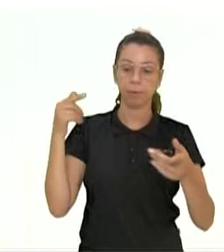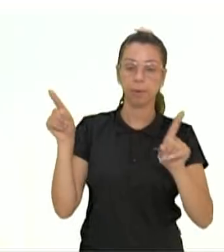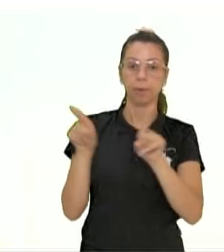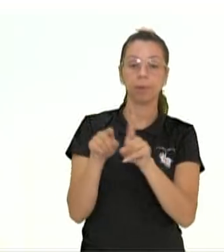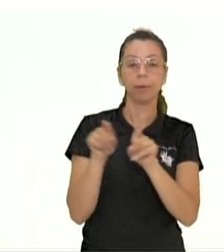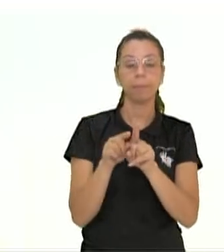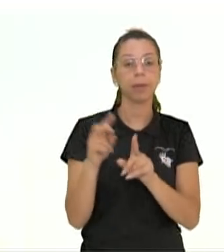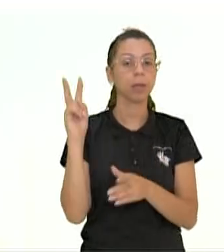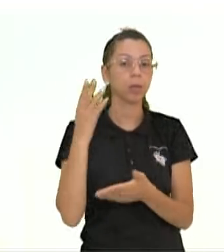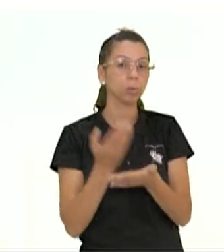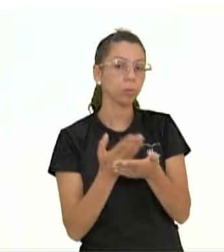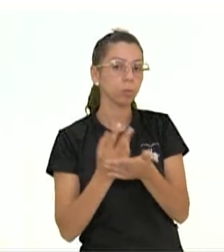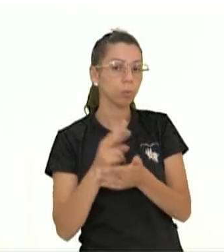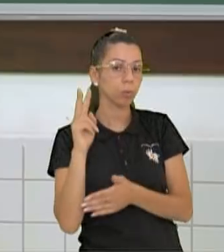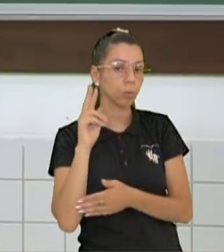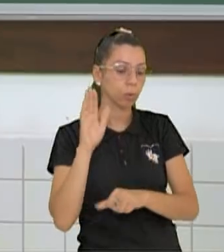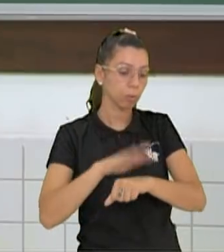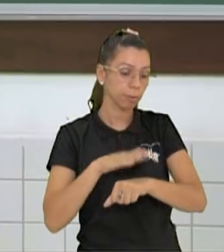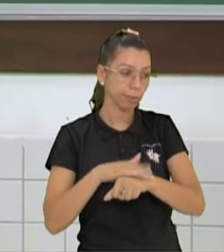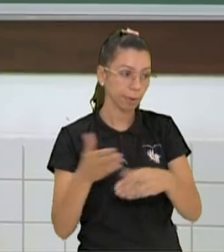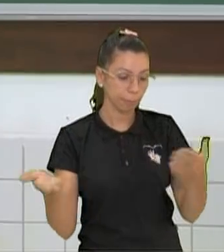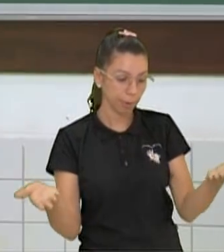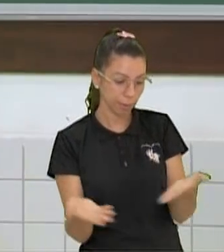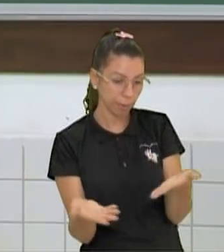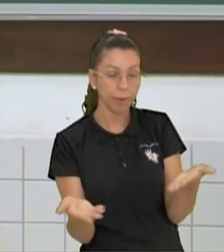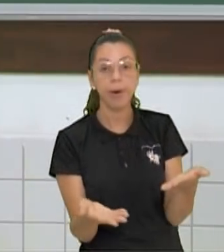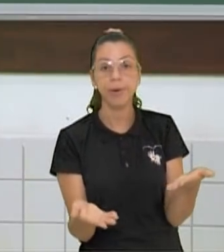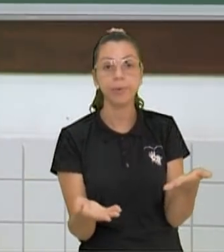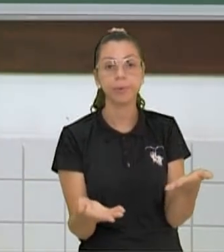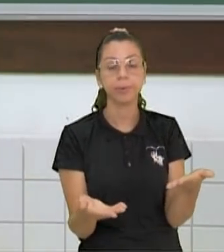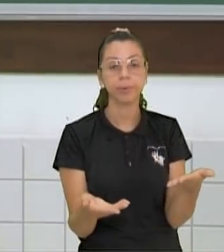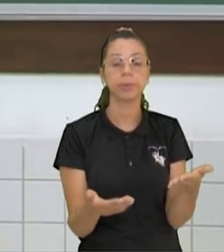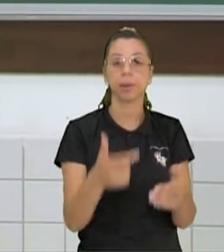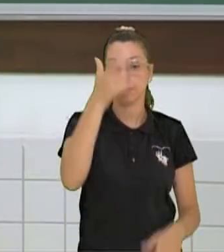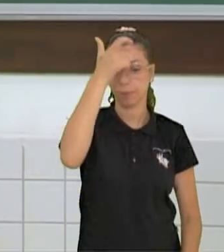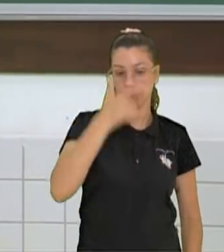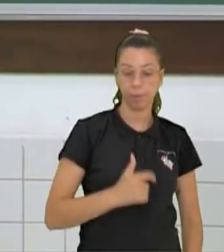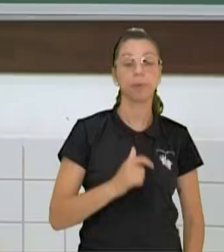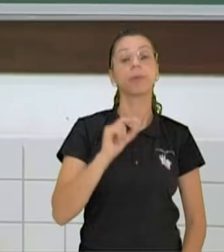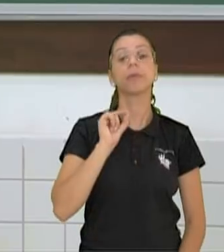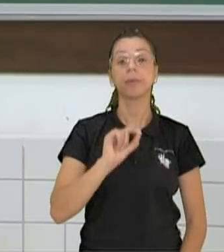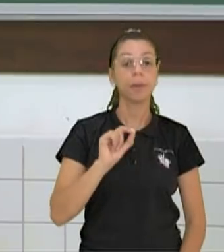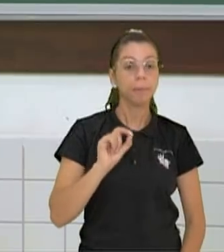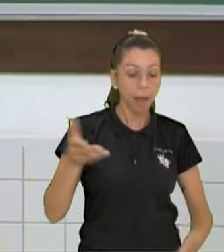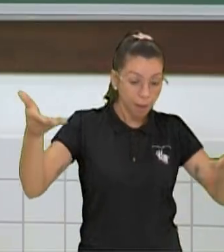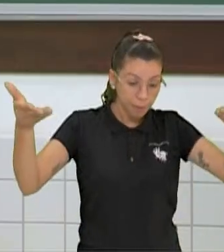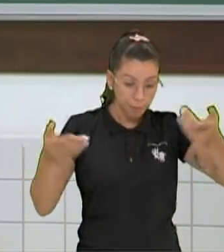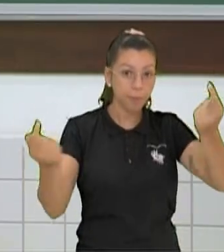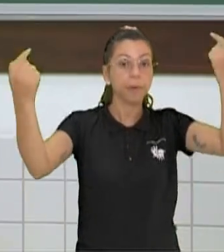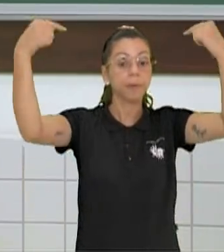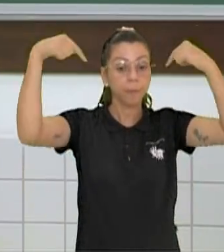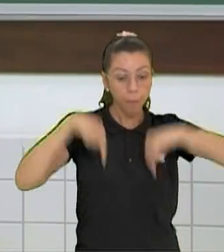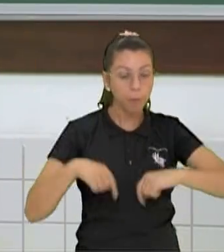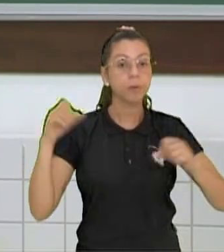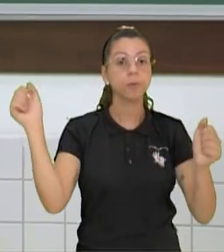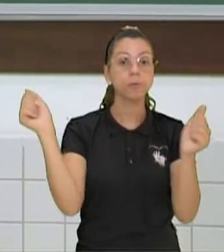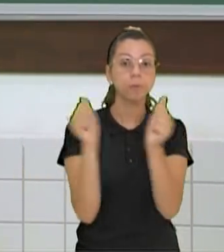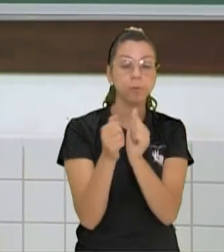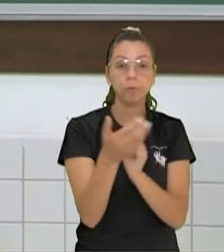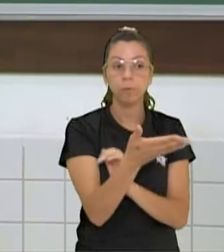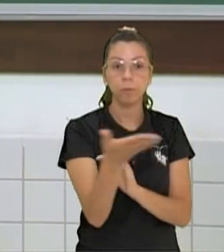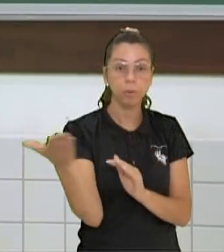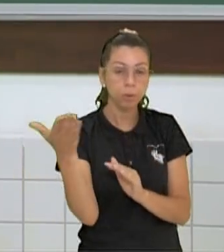o tempo presente. Nós estamos no tempo presente. O professor Roberto é professor de História e ele está hoje, junto com você,